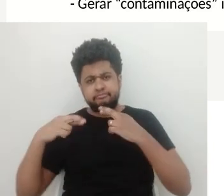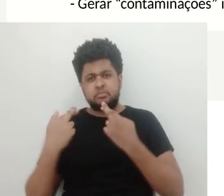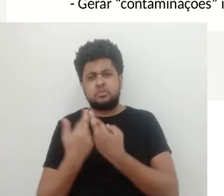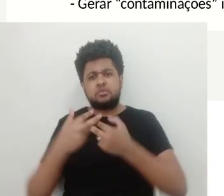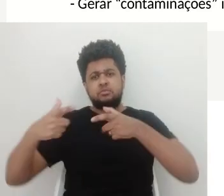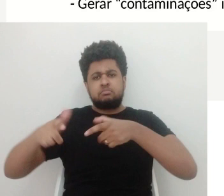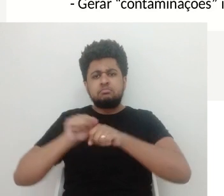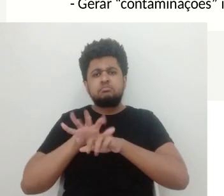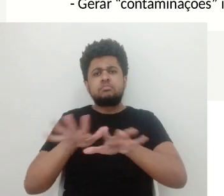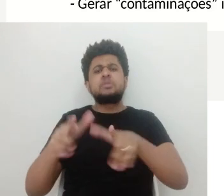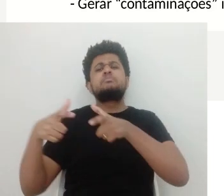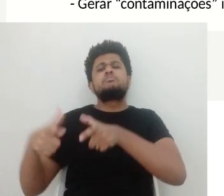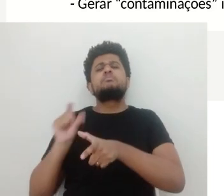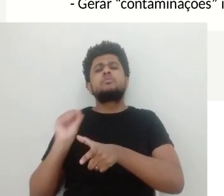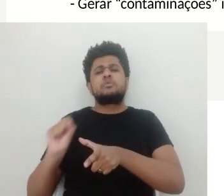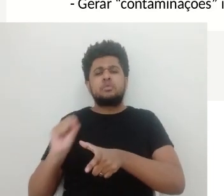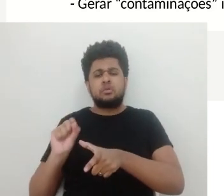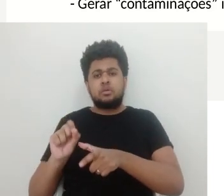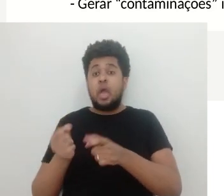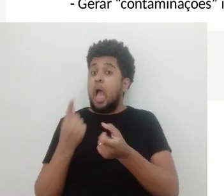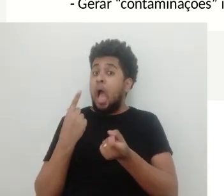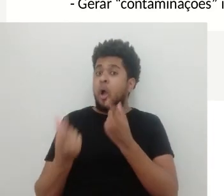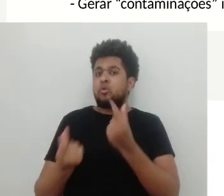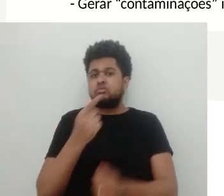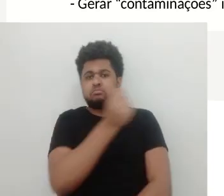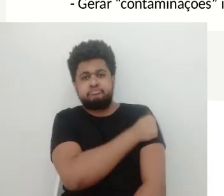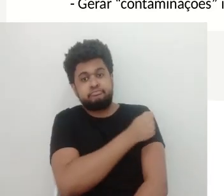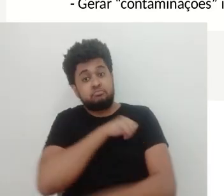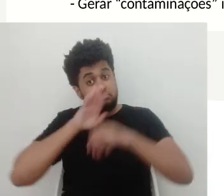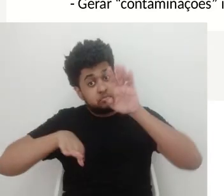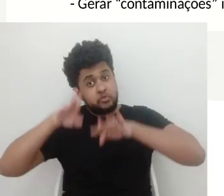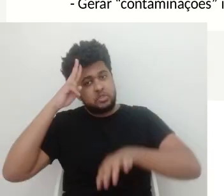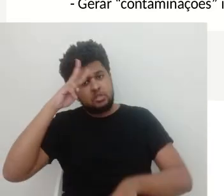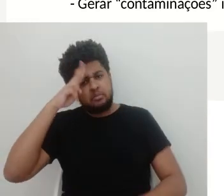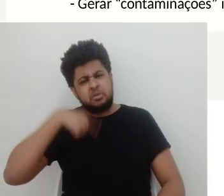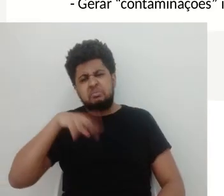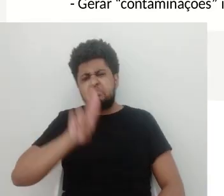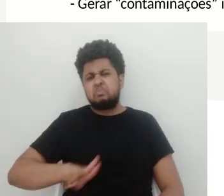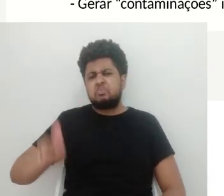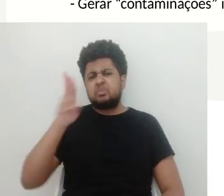minha mesa de trabalho, que não é essa eu peguei particularmente